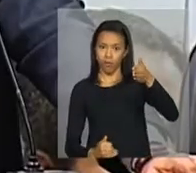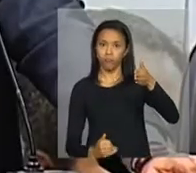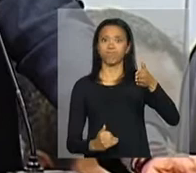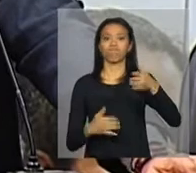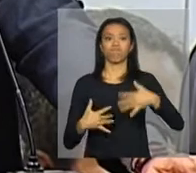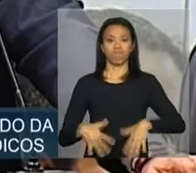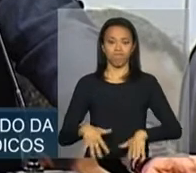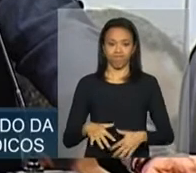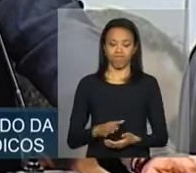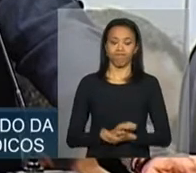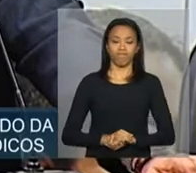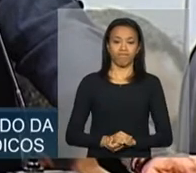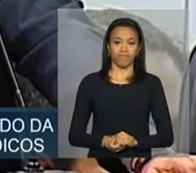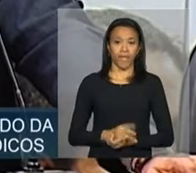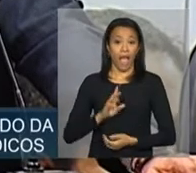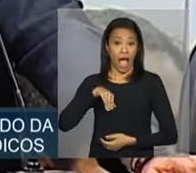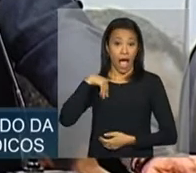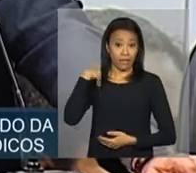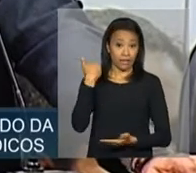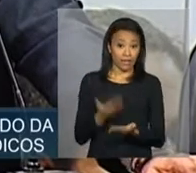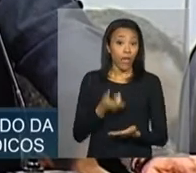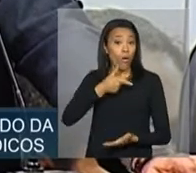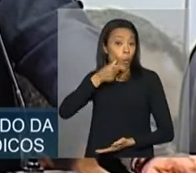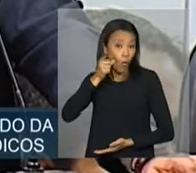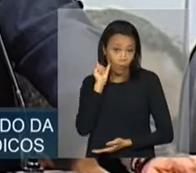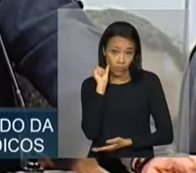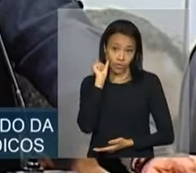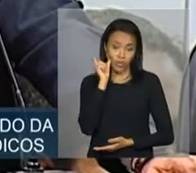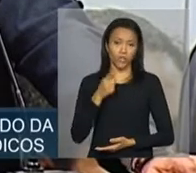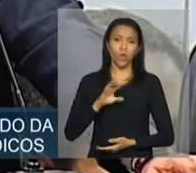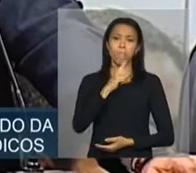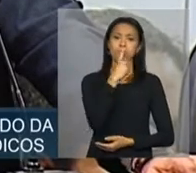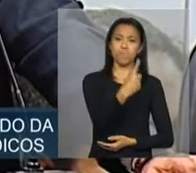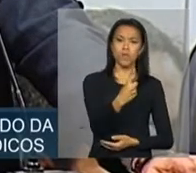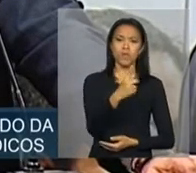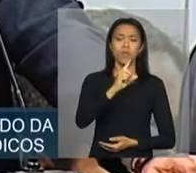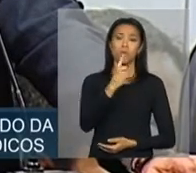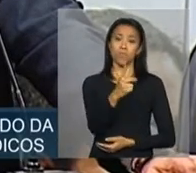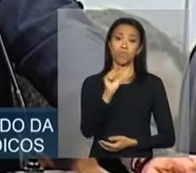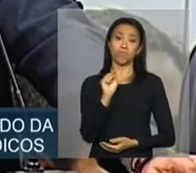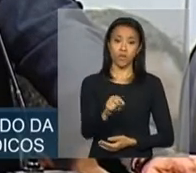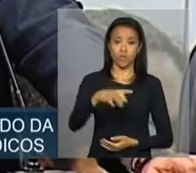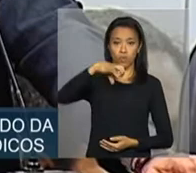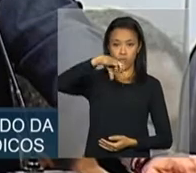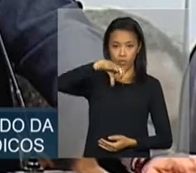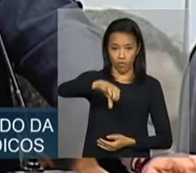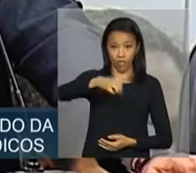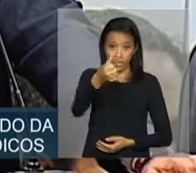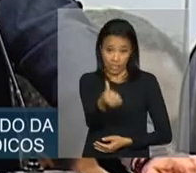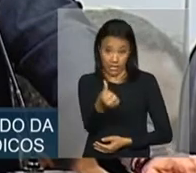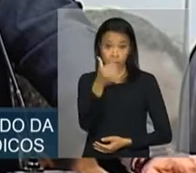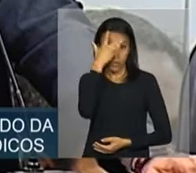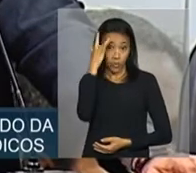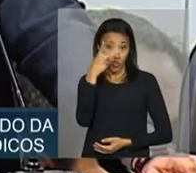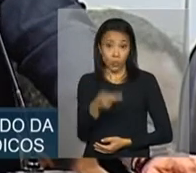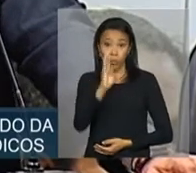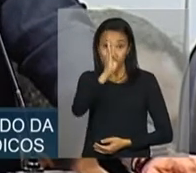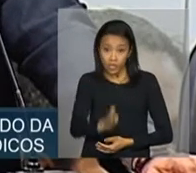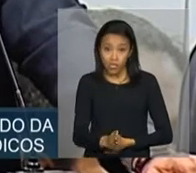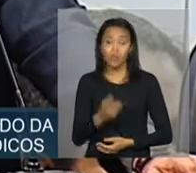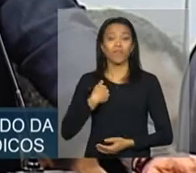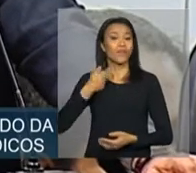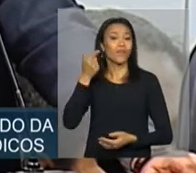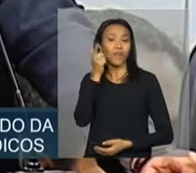é até a data de ontem para número de 1096 brasileiros que homologaram a